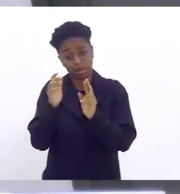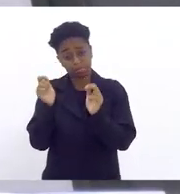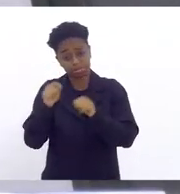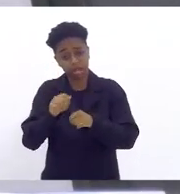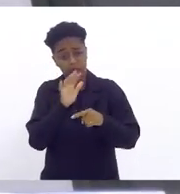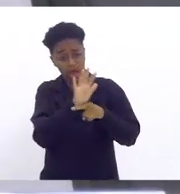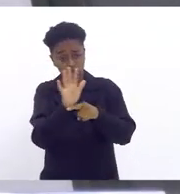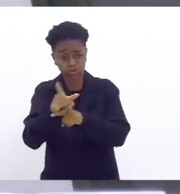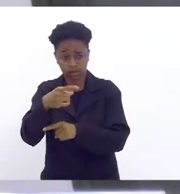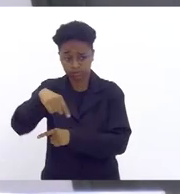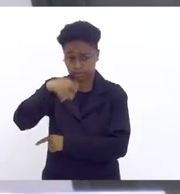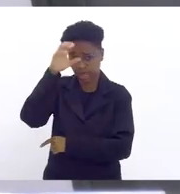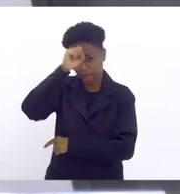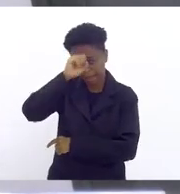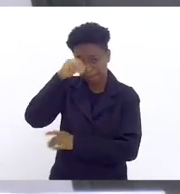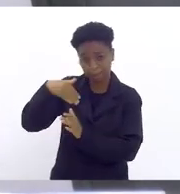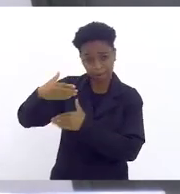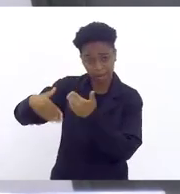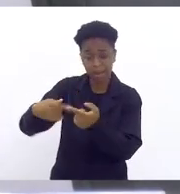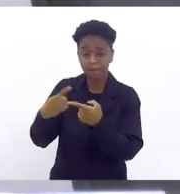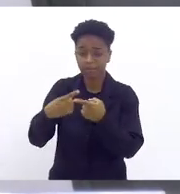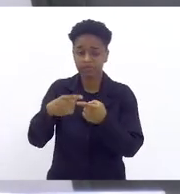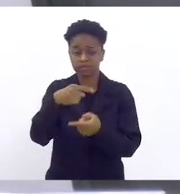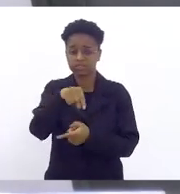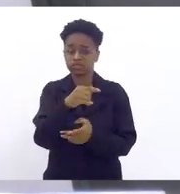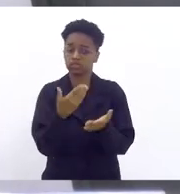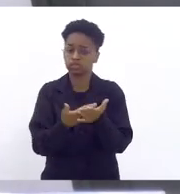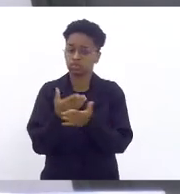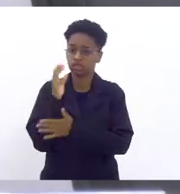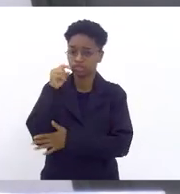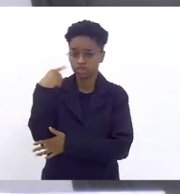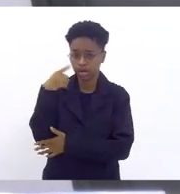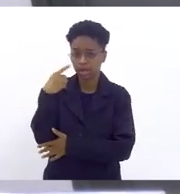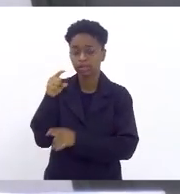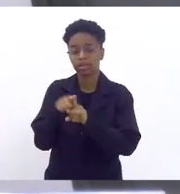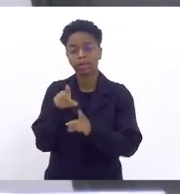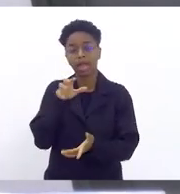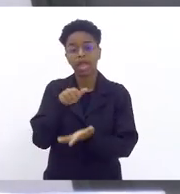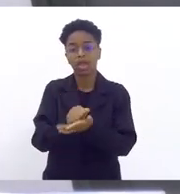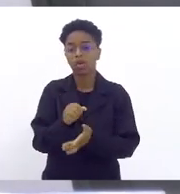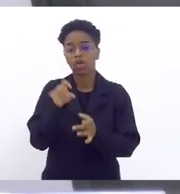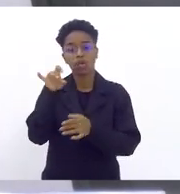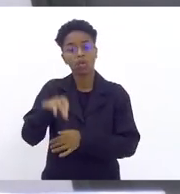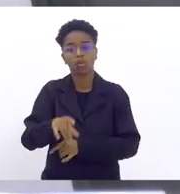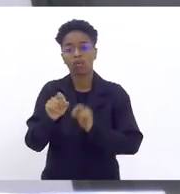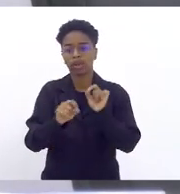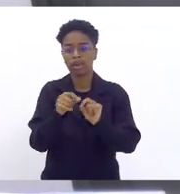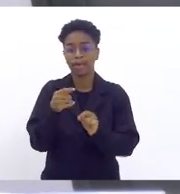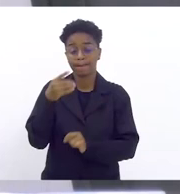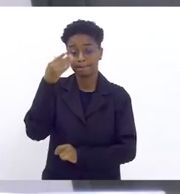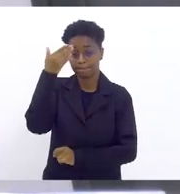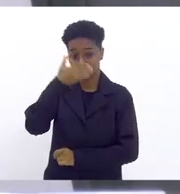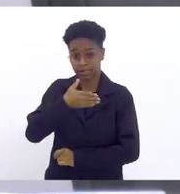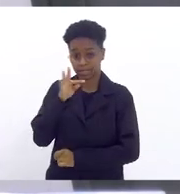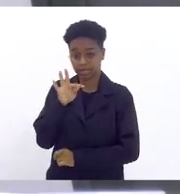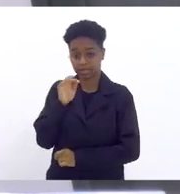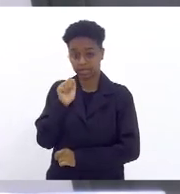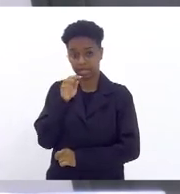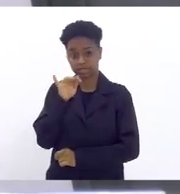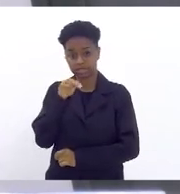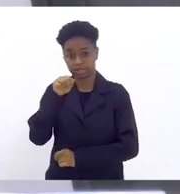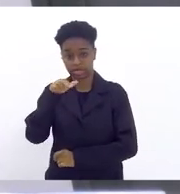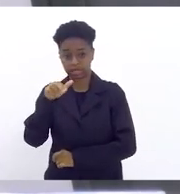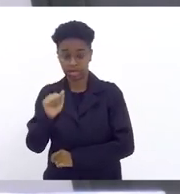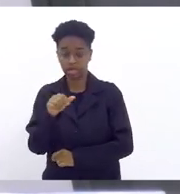aprendizado né que são estudantes de direito registrar também por último aqui as presenças da Tatiana